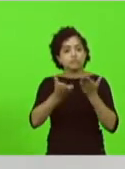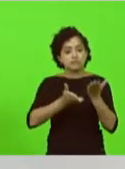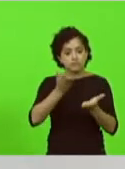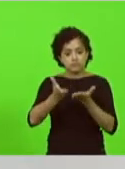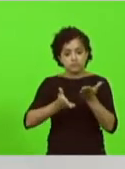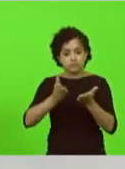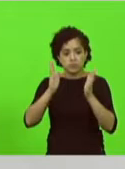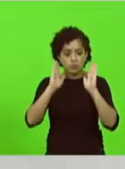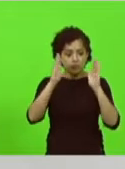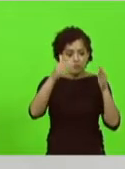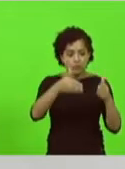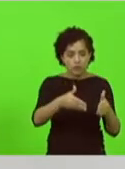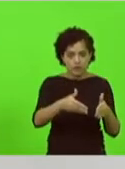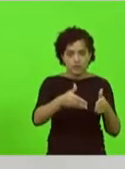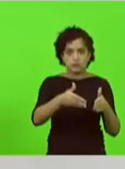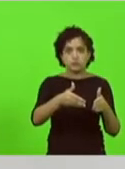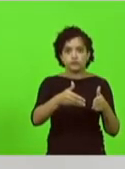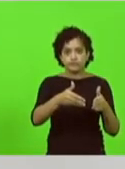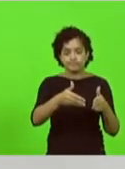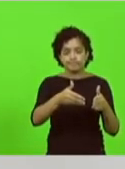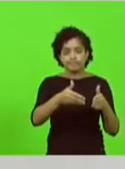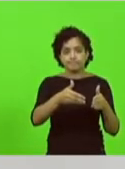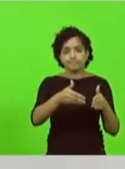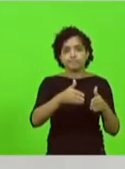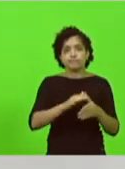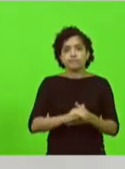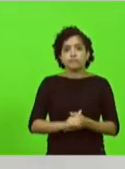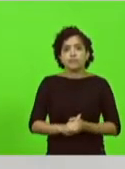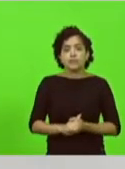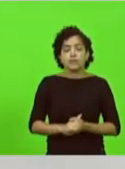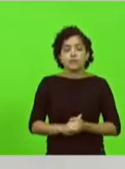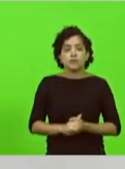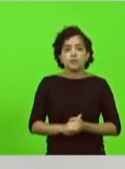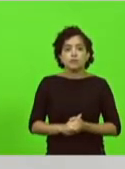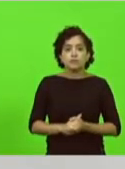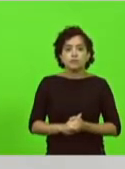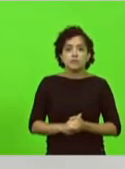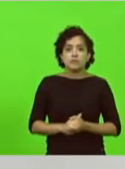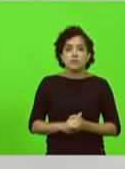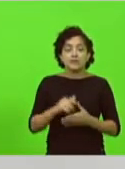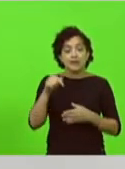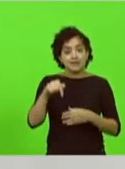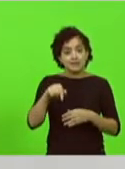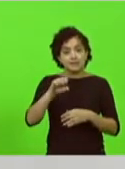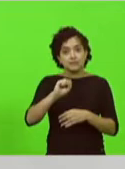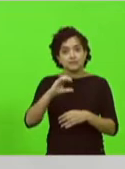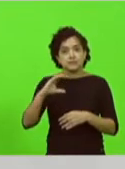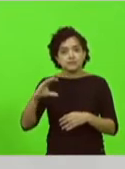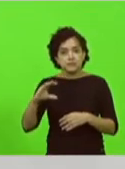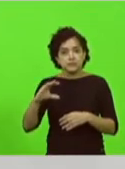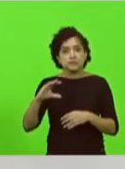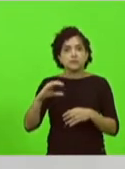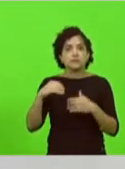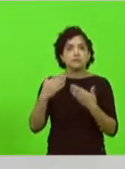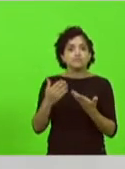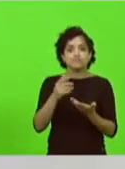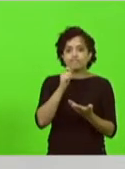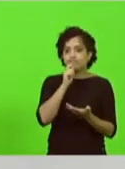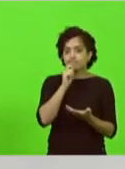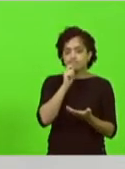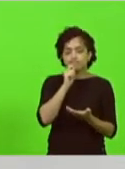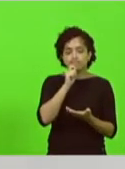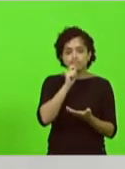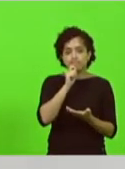voltado especialmente para pessoas com deficiência. Santa Catarina é um dos estados que ainda